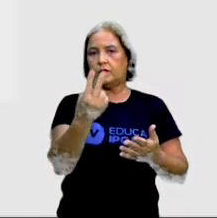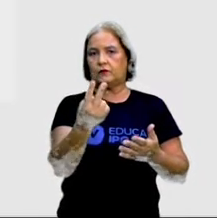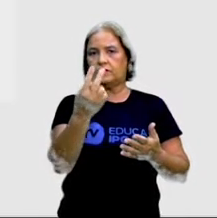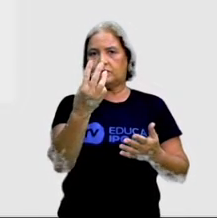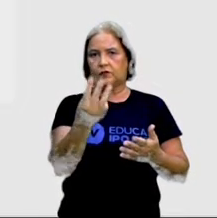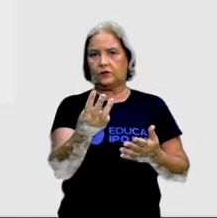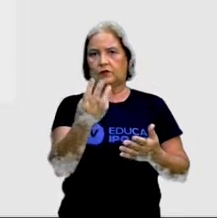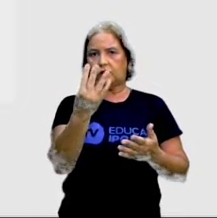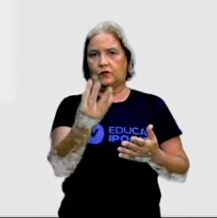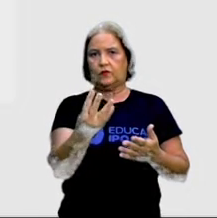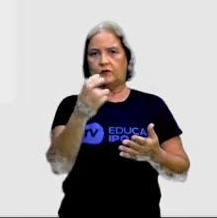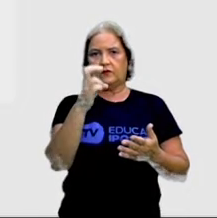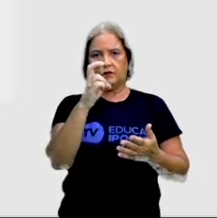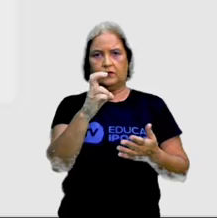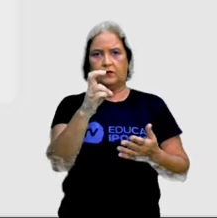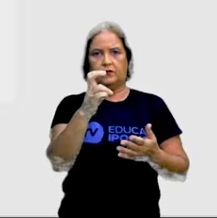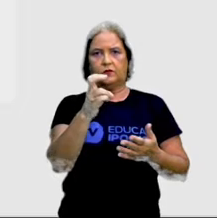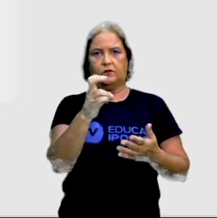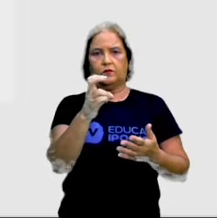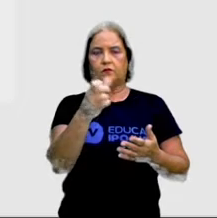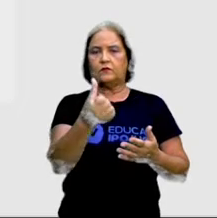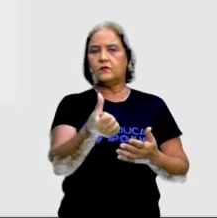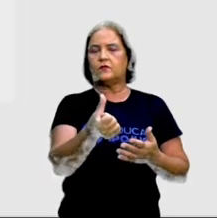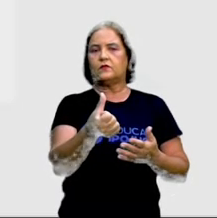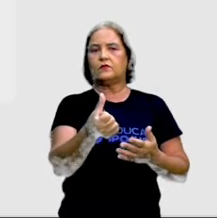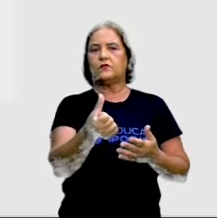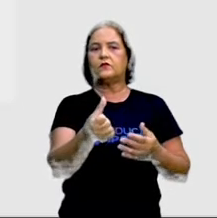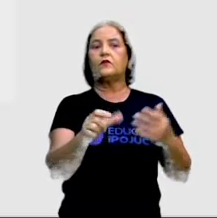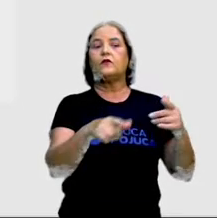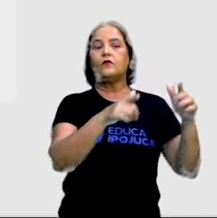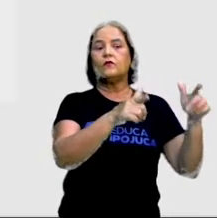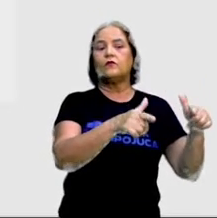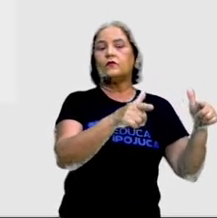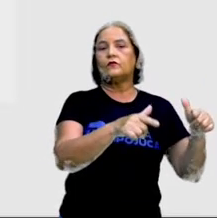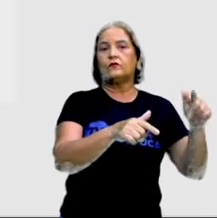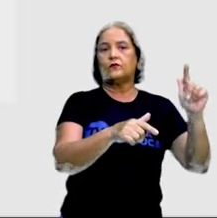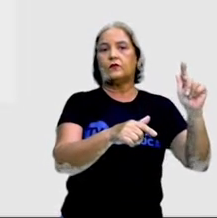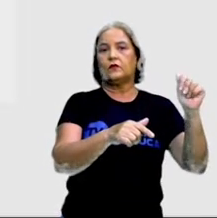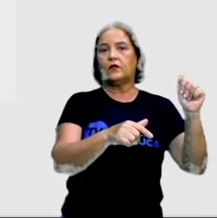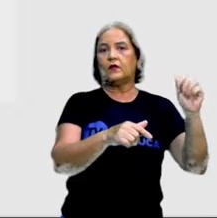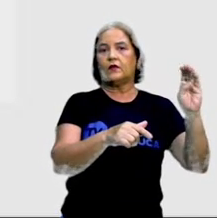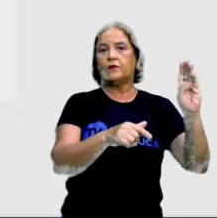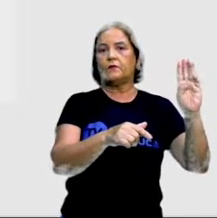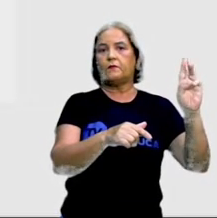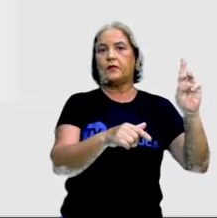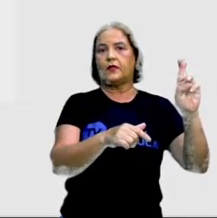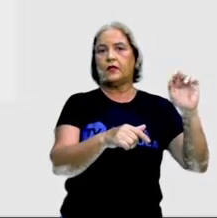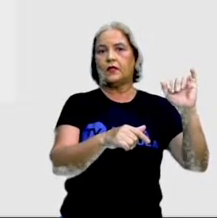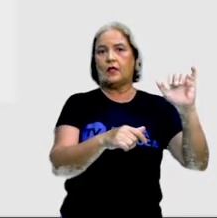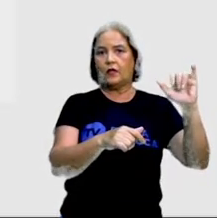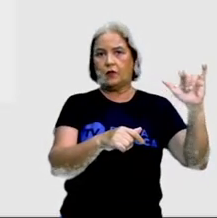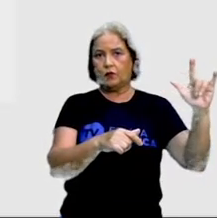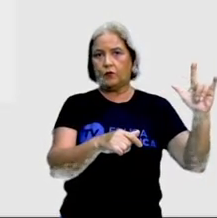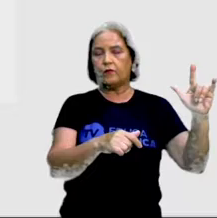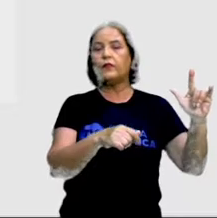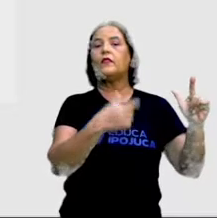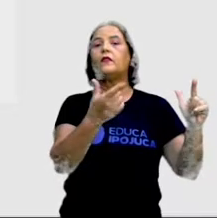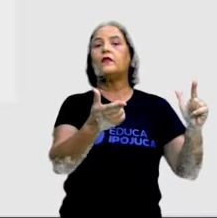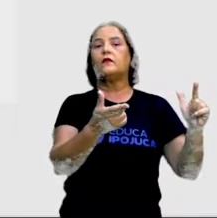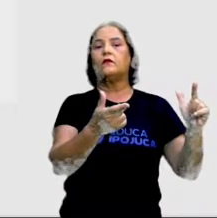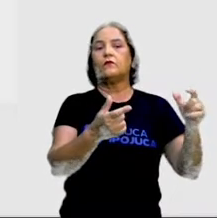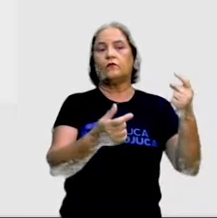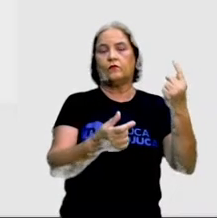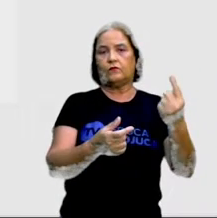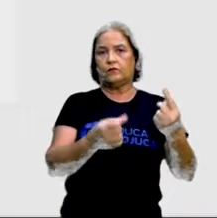2 3 4 5 6 e Gabriel vamos contar com a professora